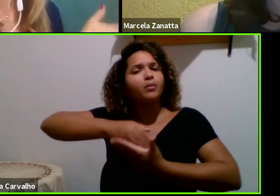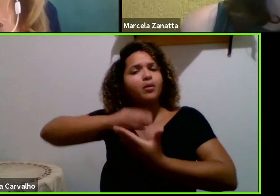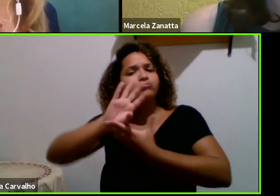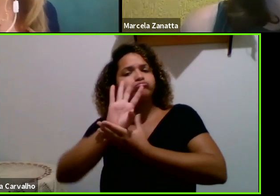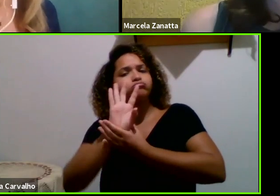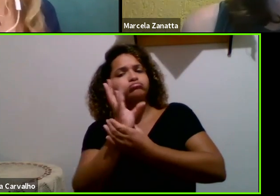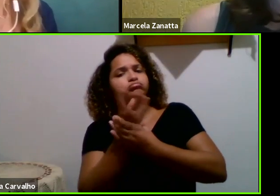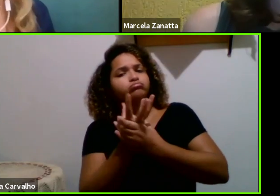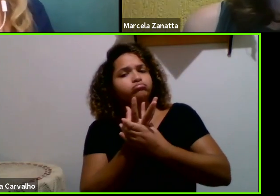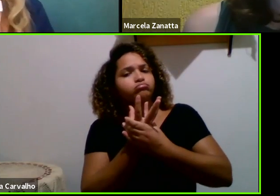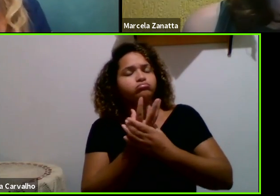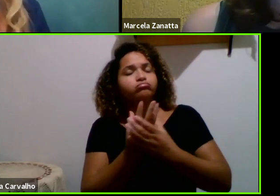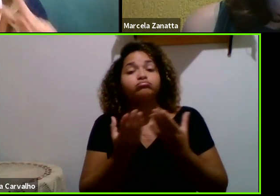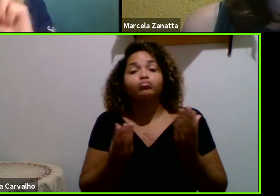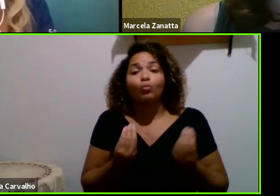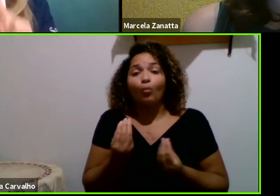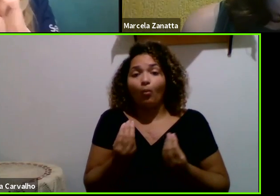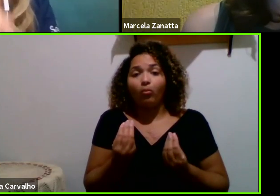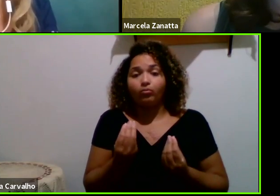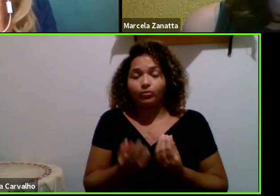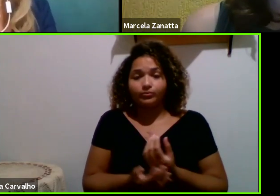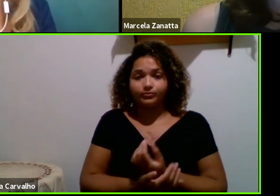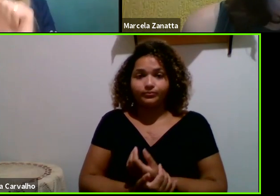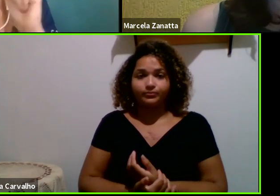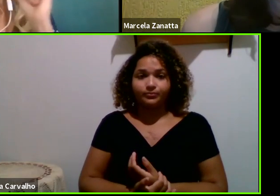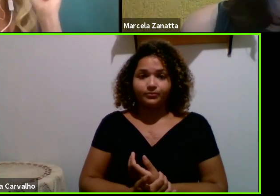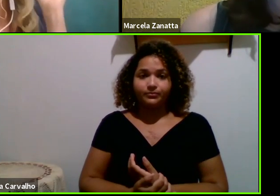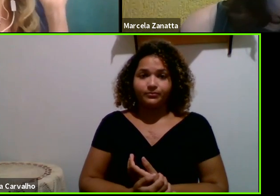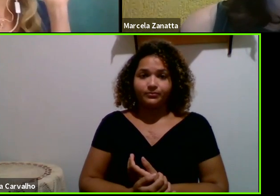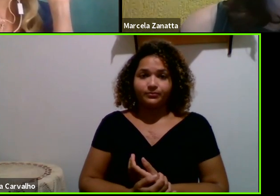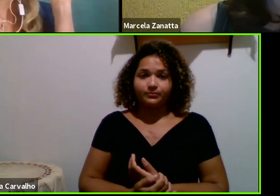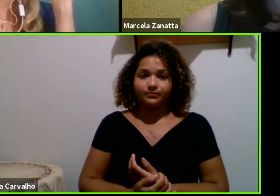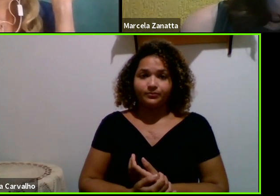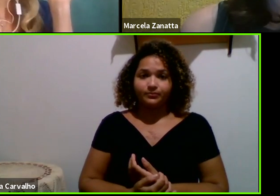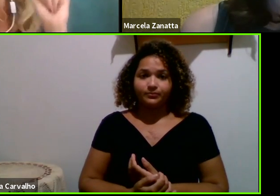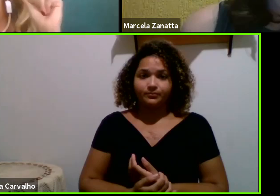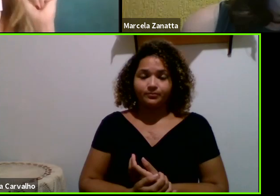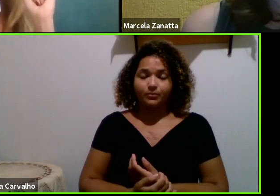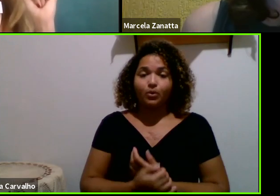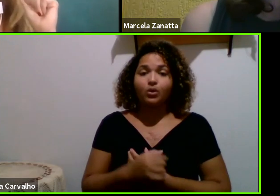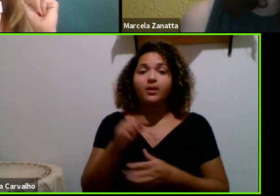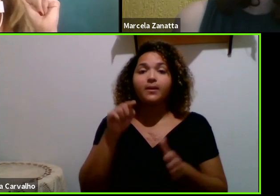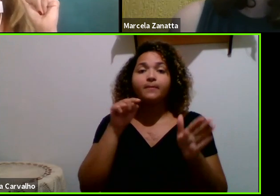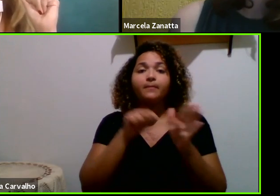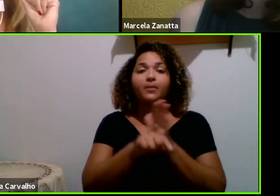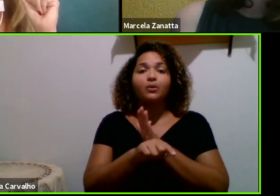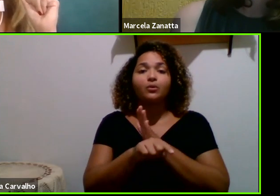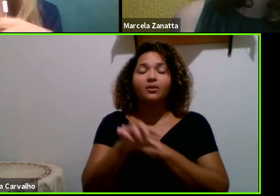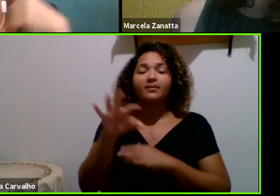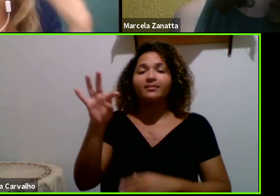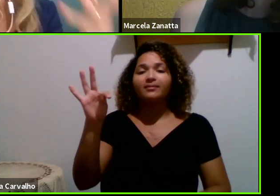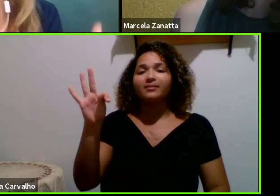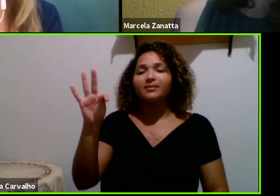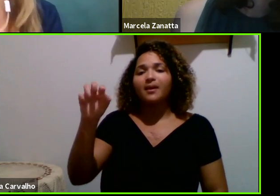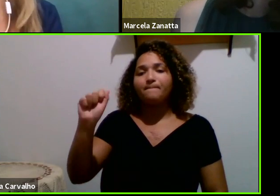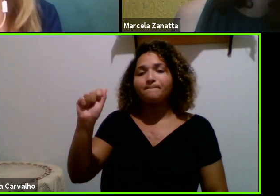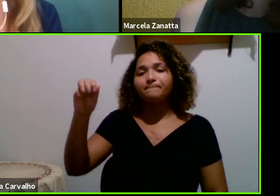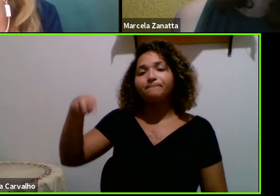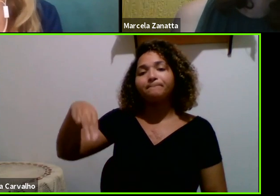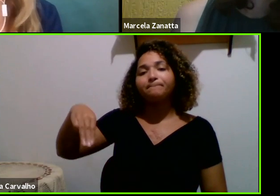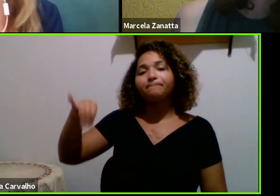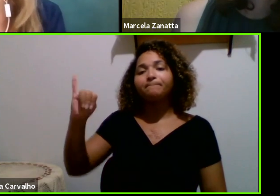para o feto. São duas perguntas, é a Tamiri perguntando que não